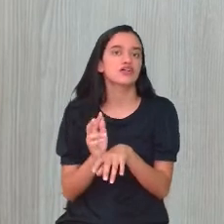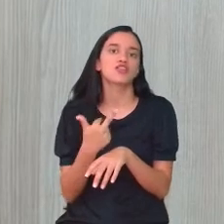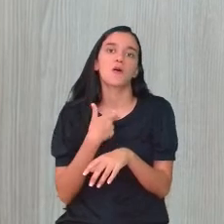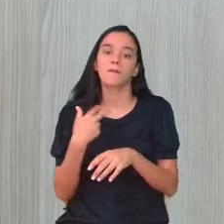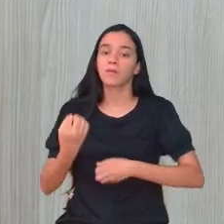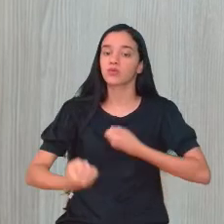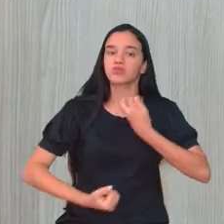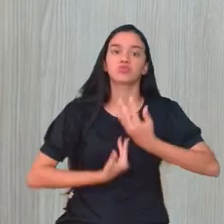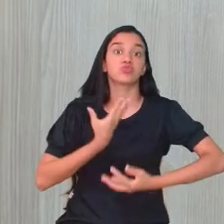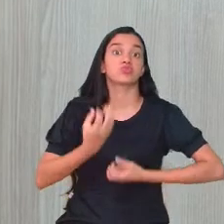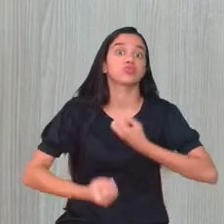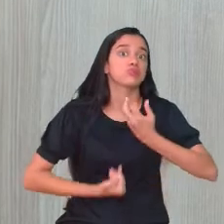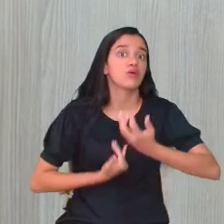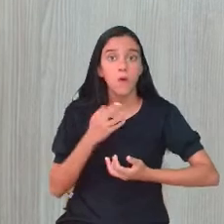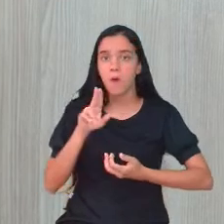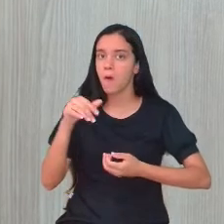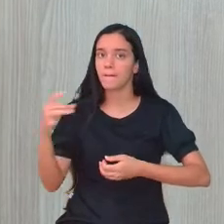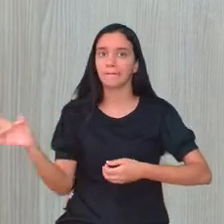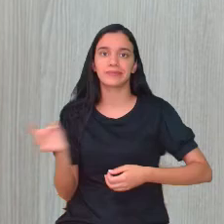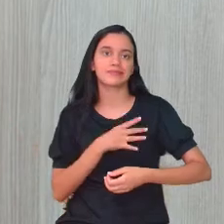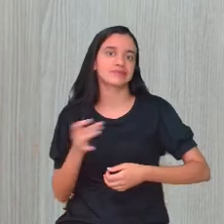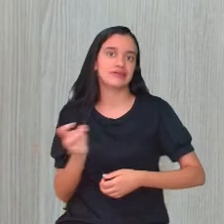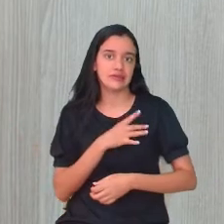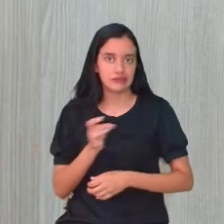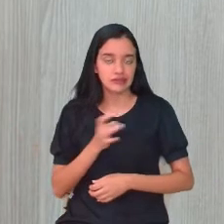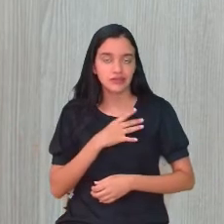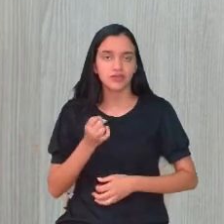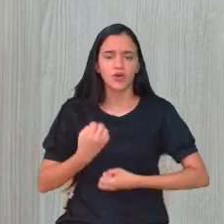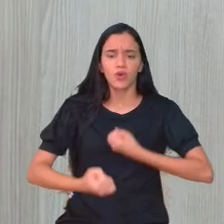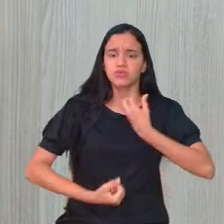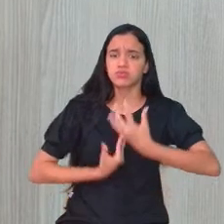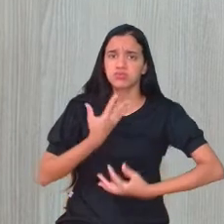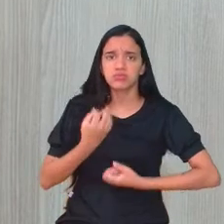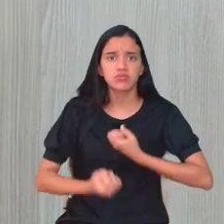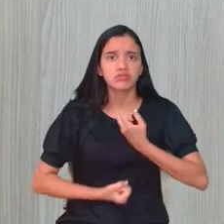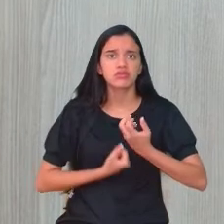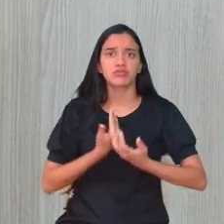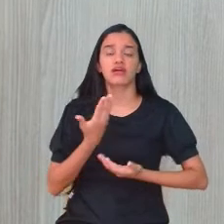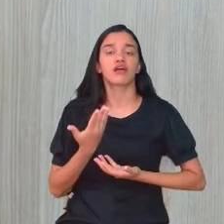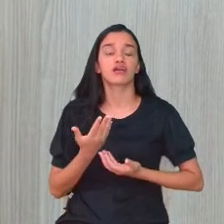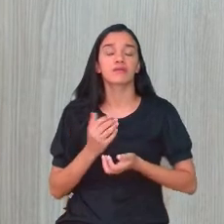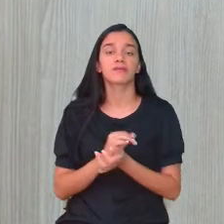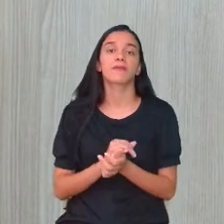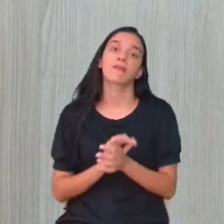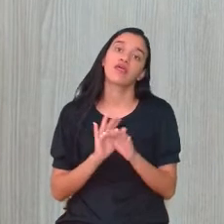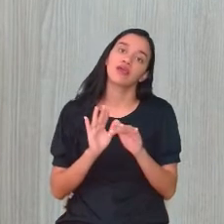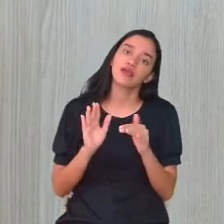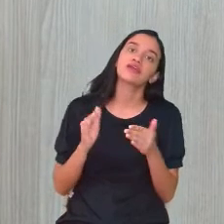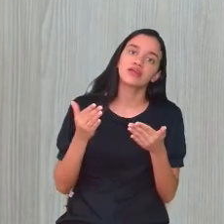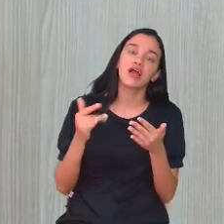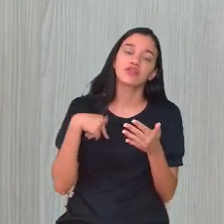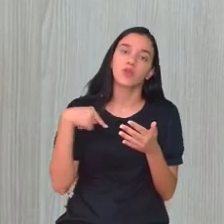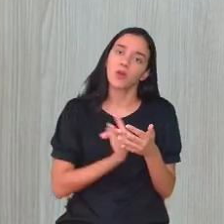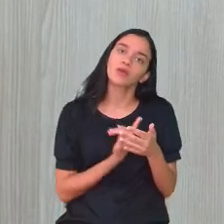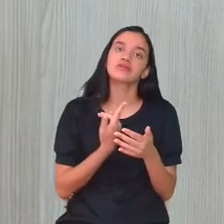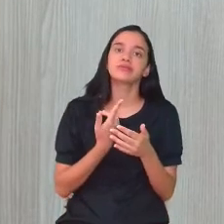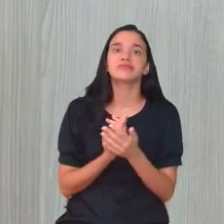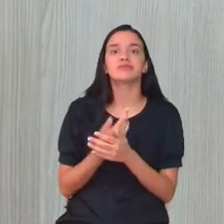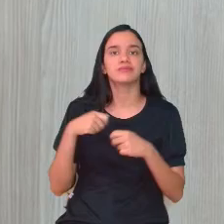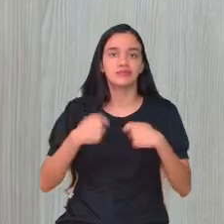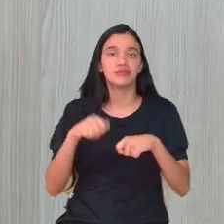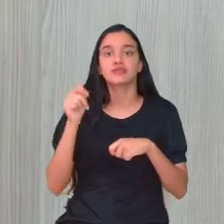se expressar, ou do medo, né? O medo de se expressar, o medo de se colocar. E aí a gente precisa